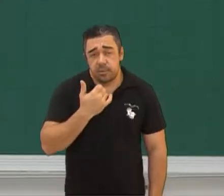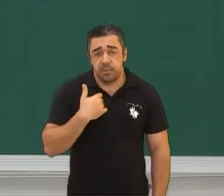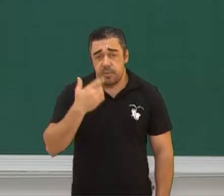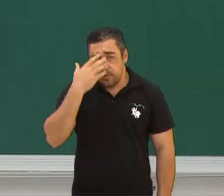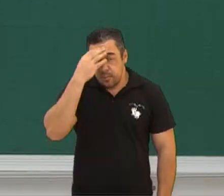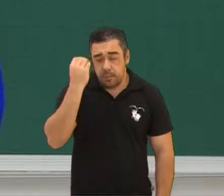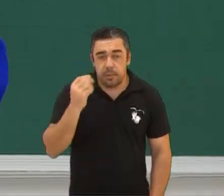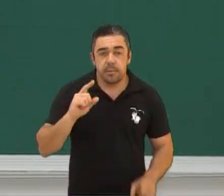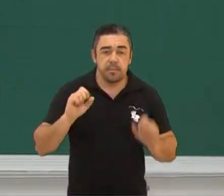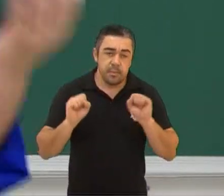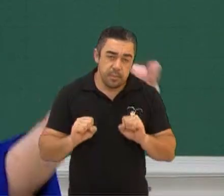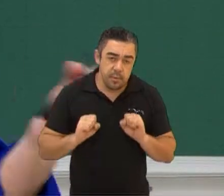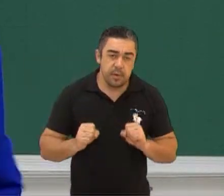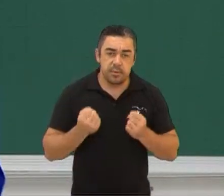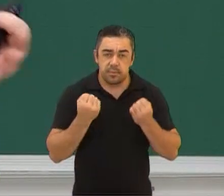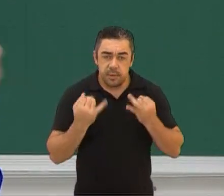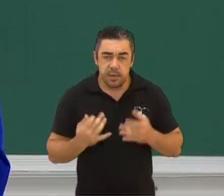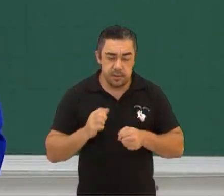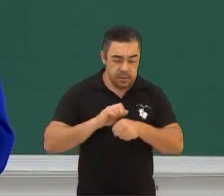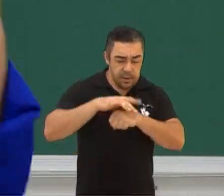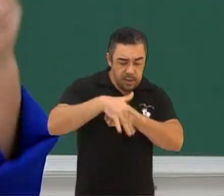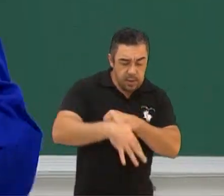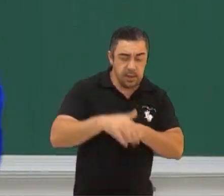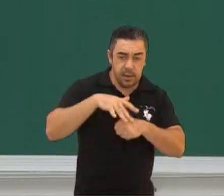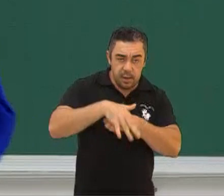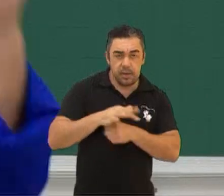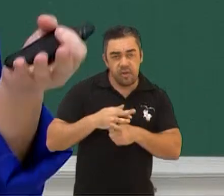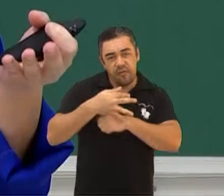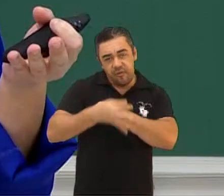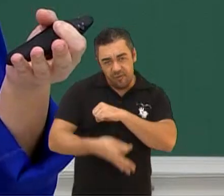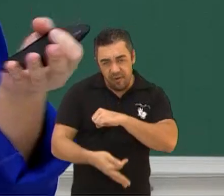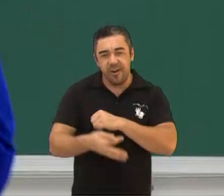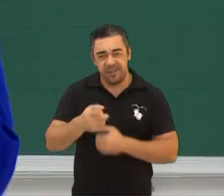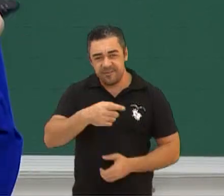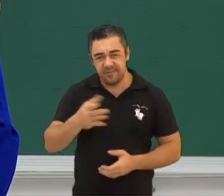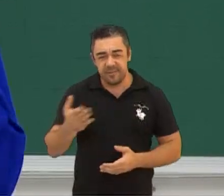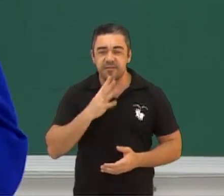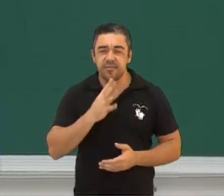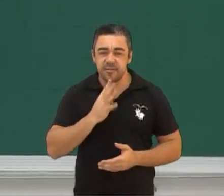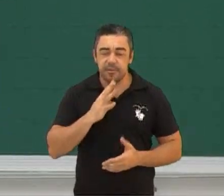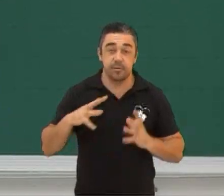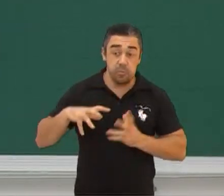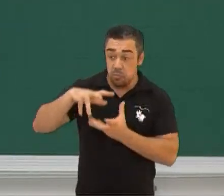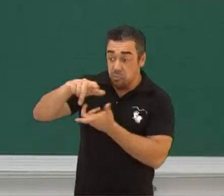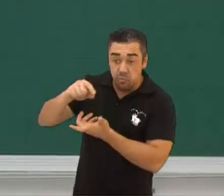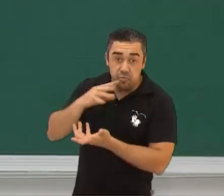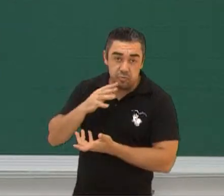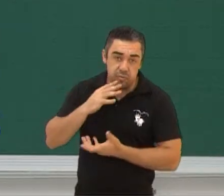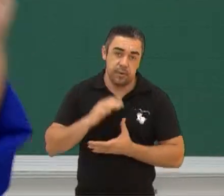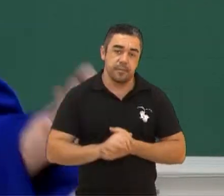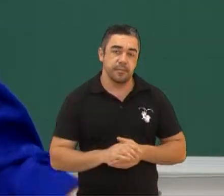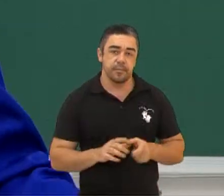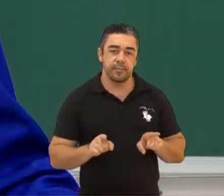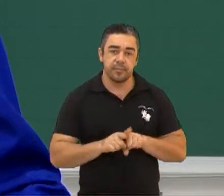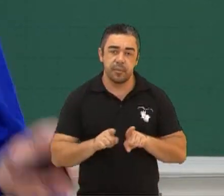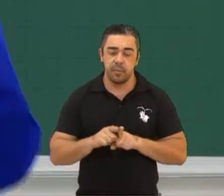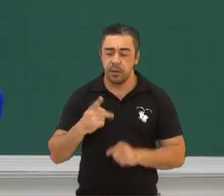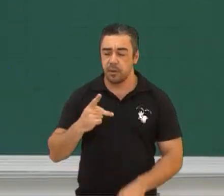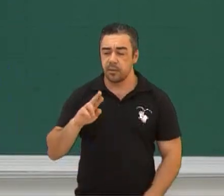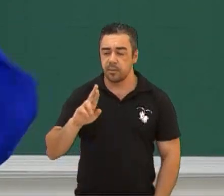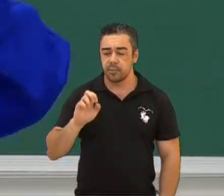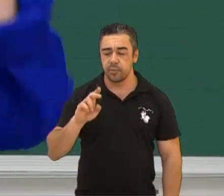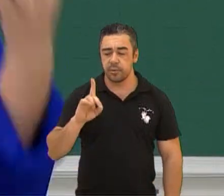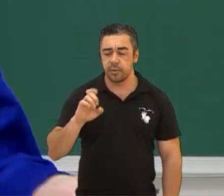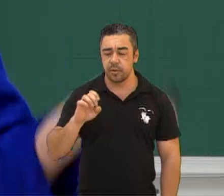muitos, mas podemos falar das cataratas, obviamente chega a ser um clichê de tão conhecida que é mundialmente, mas também temos a região de Prudentópolis,